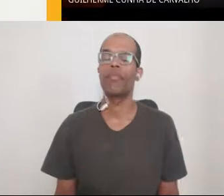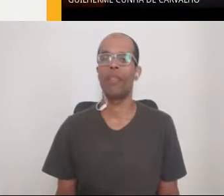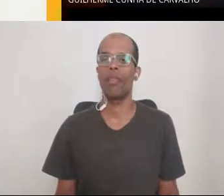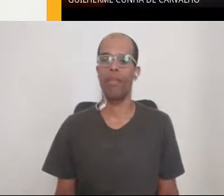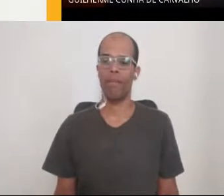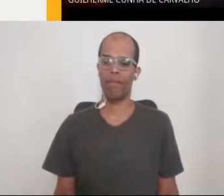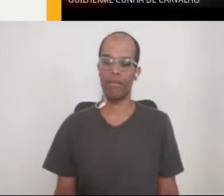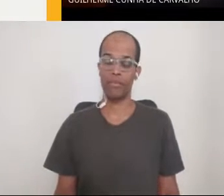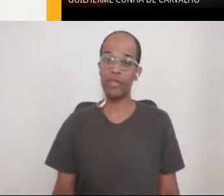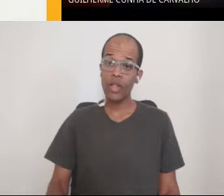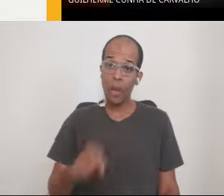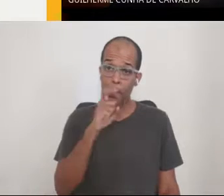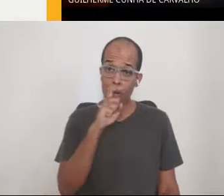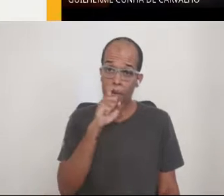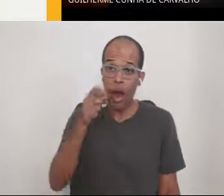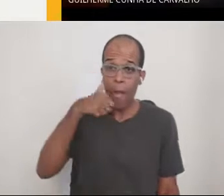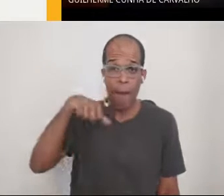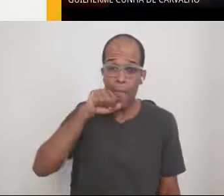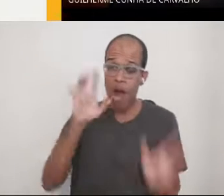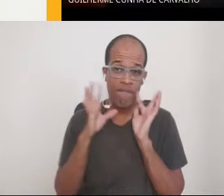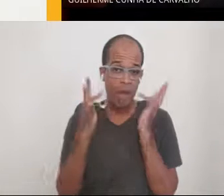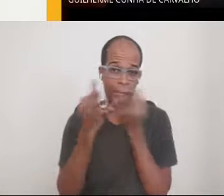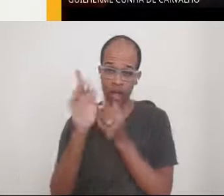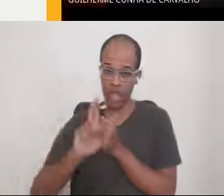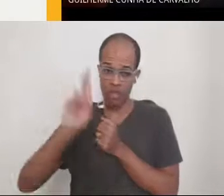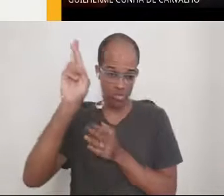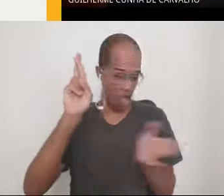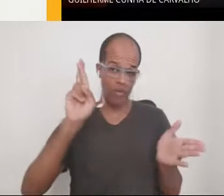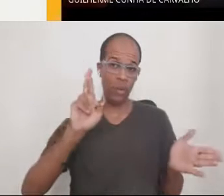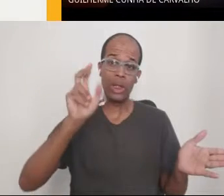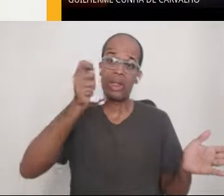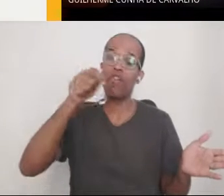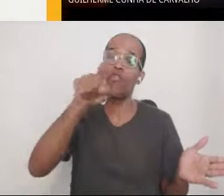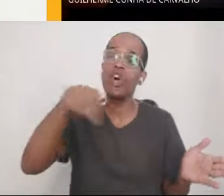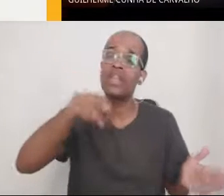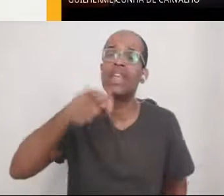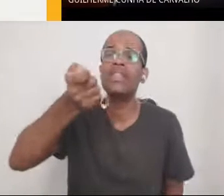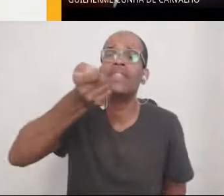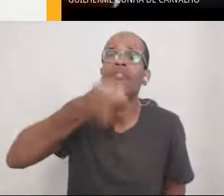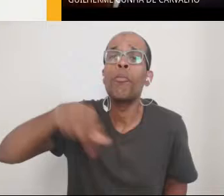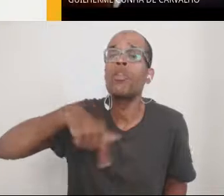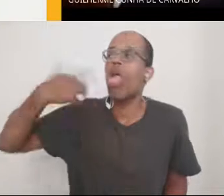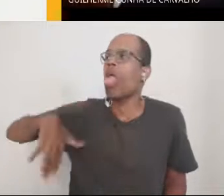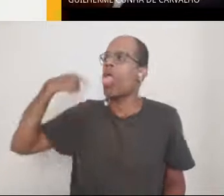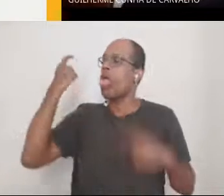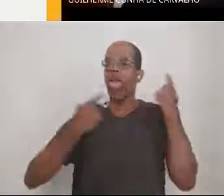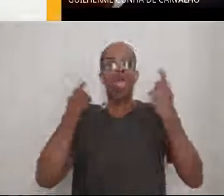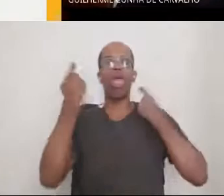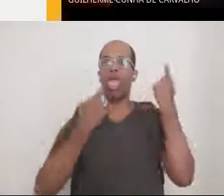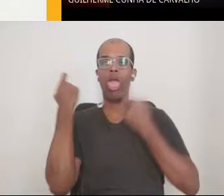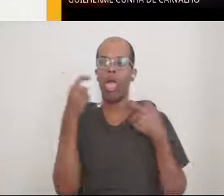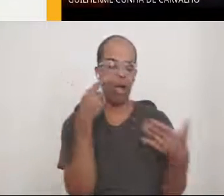que eles não precisam, como a própria Lari falou no início, vocês pais responsáveis, vocês não precisam